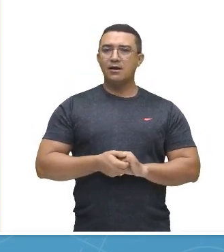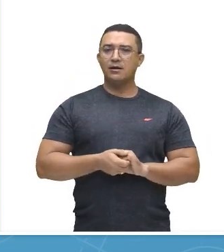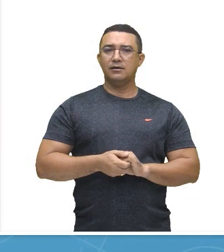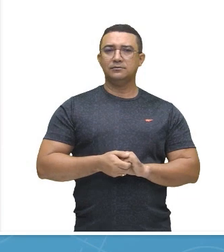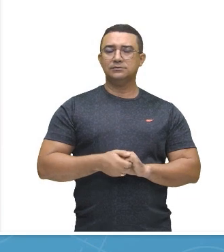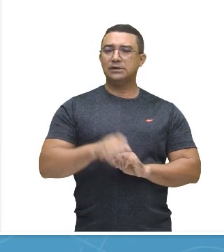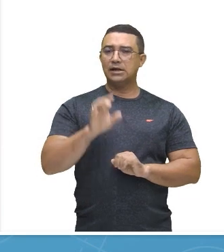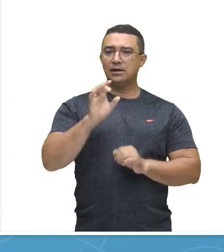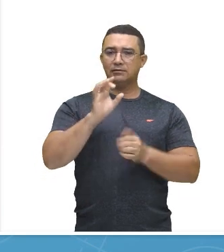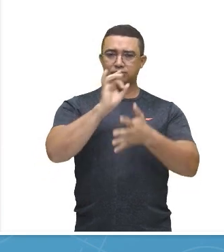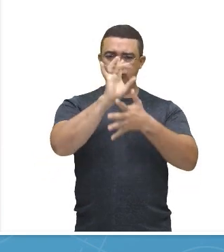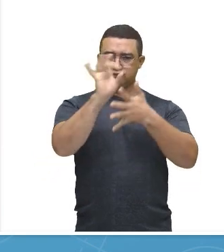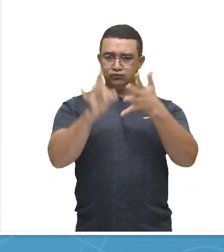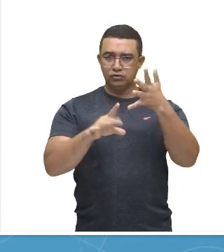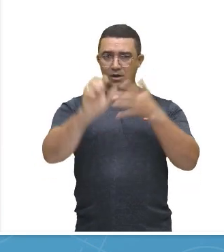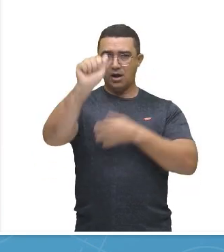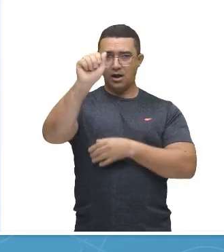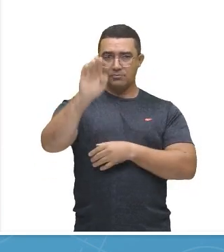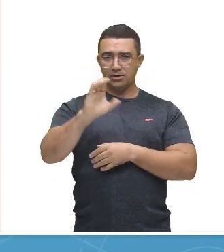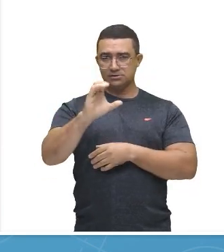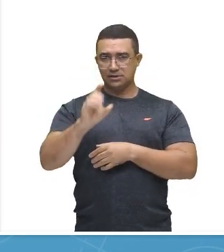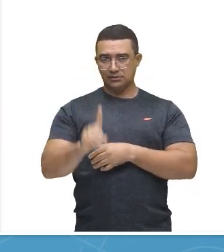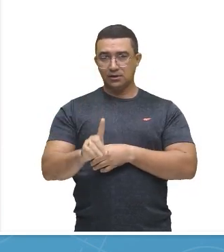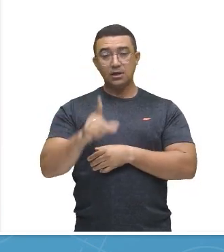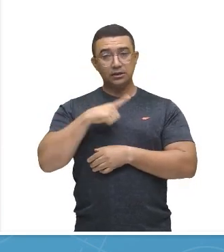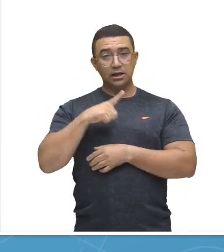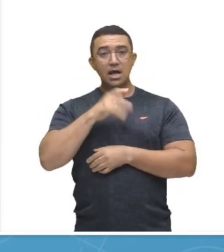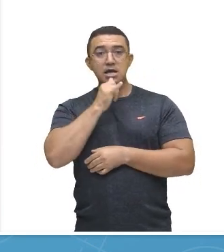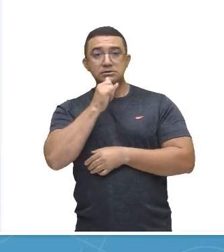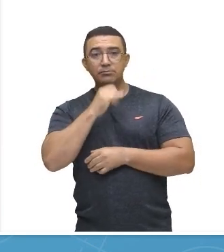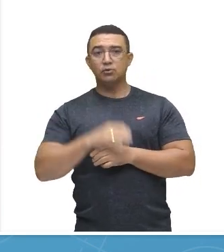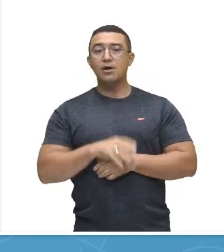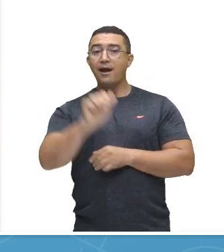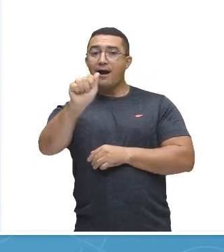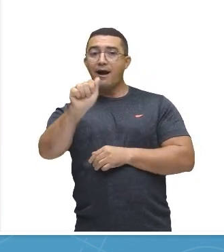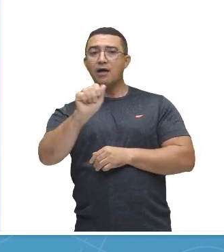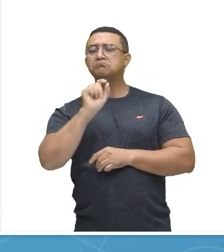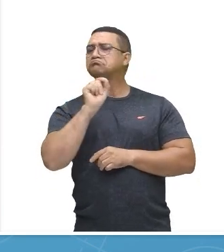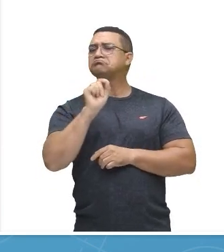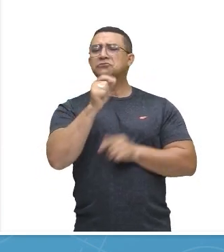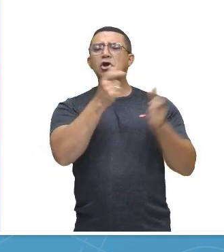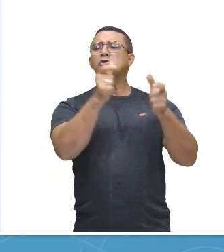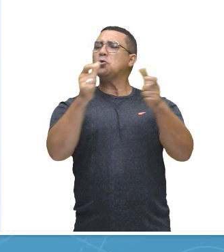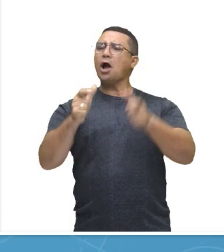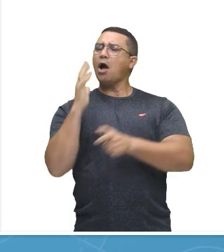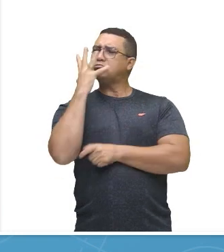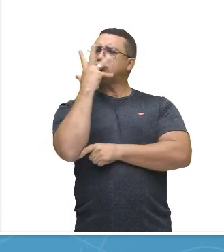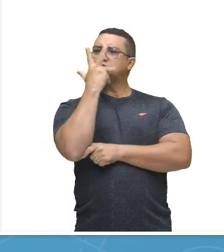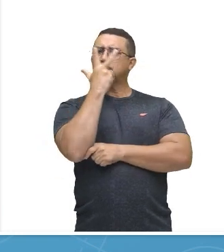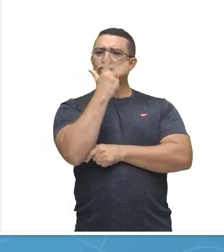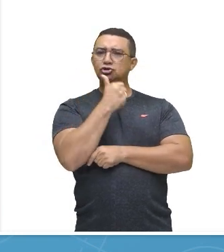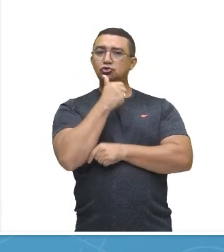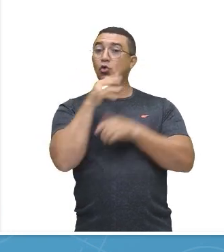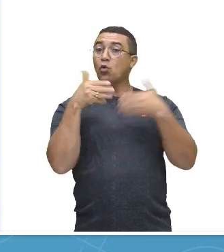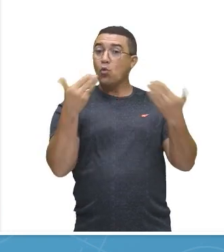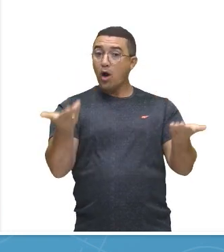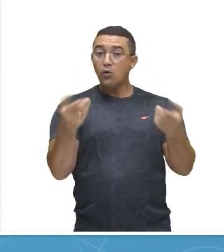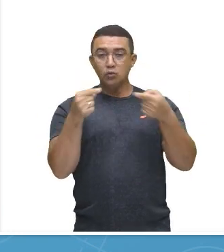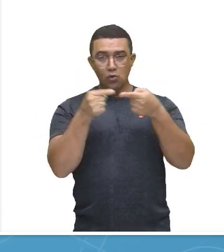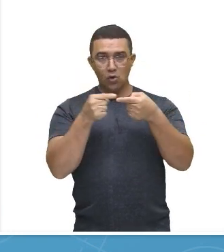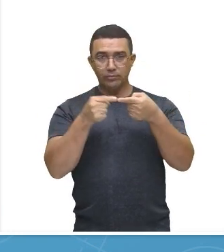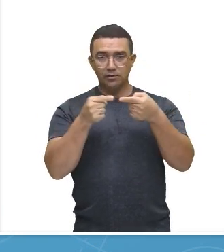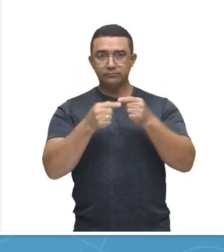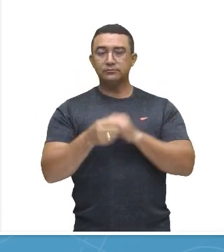um exemplo. Cada letra tem um exemplo. Que lugar bonito, por exemplo. Que lugar bonito? Qual é a classificação? O